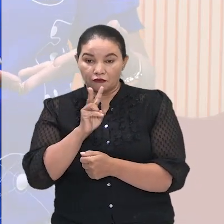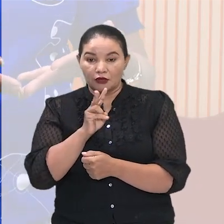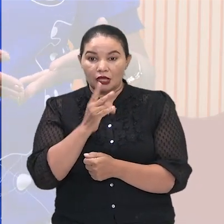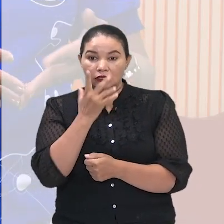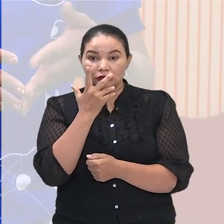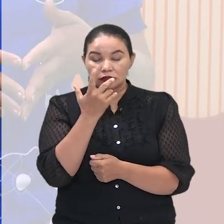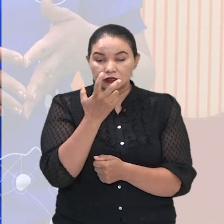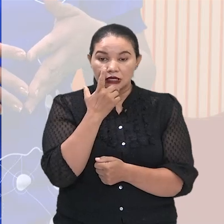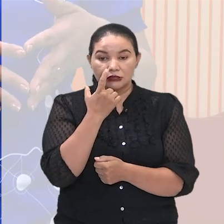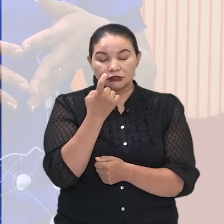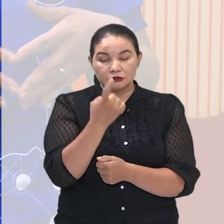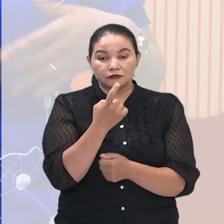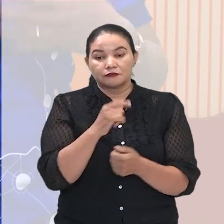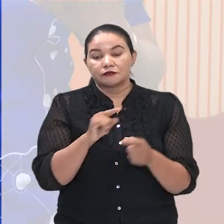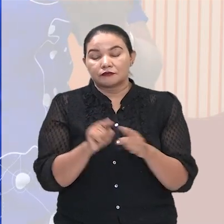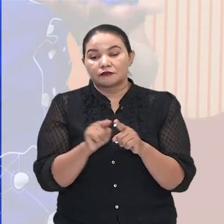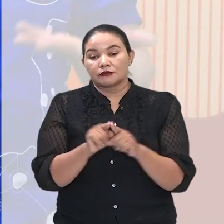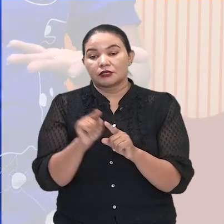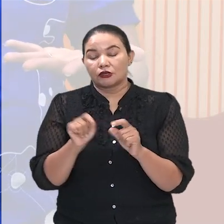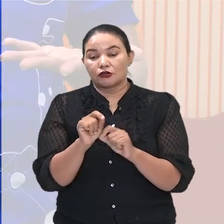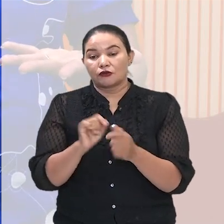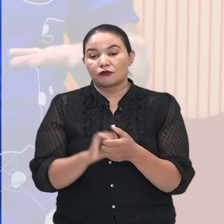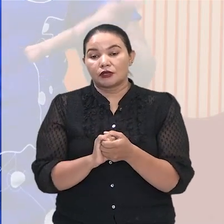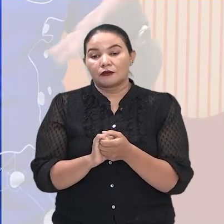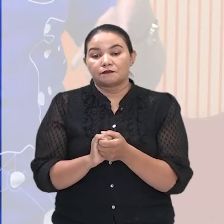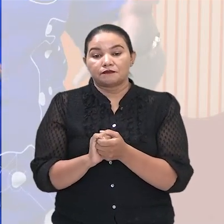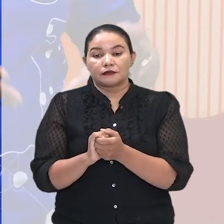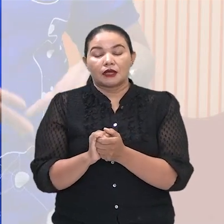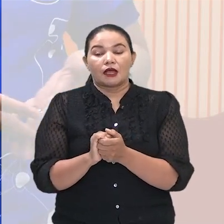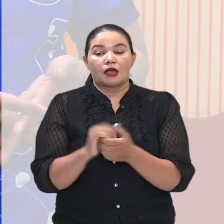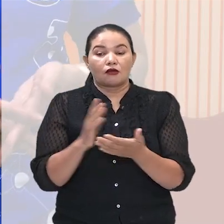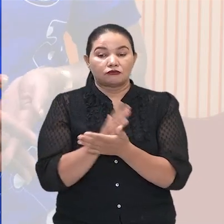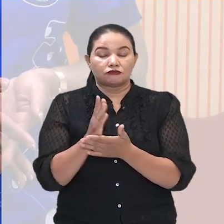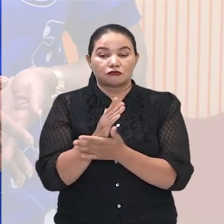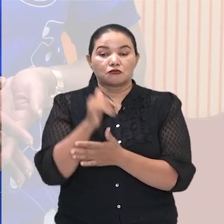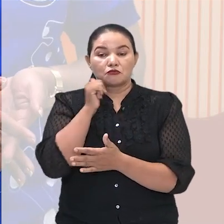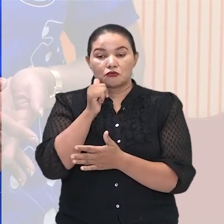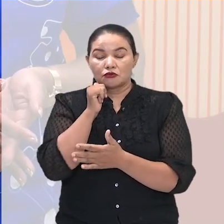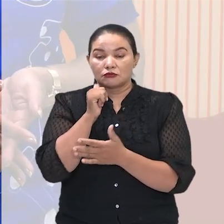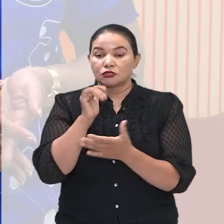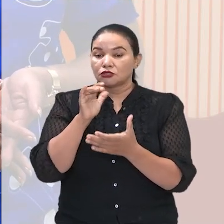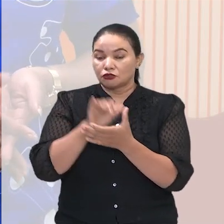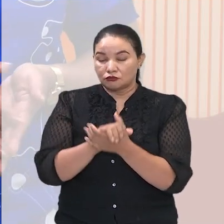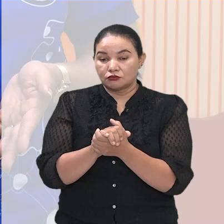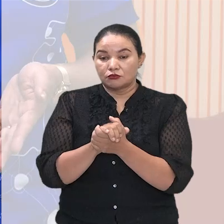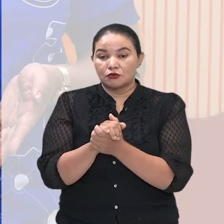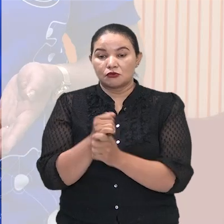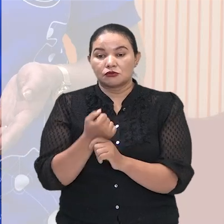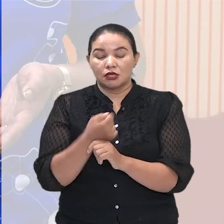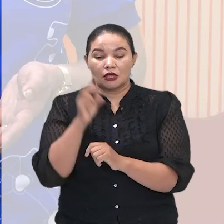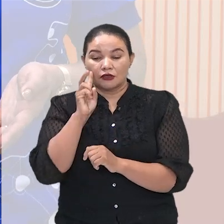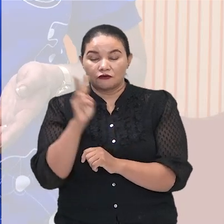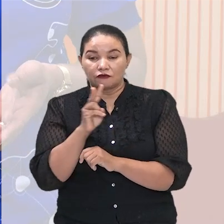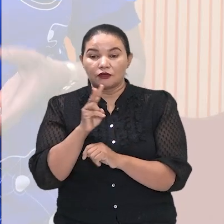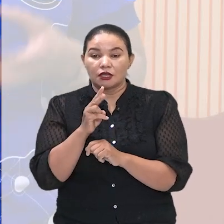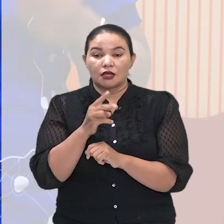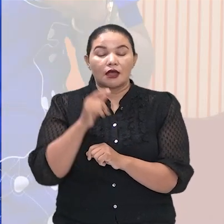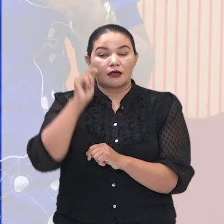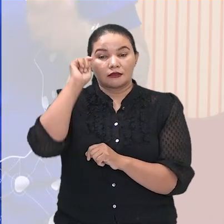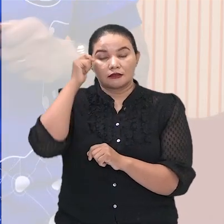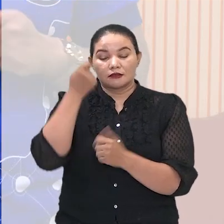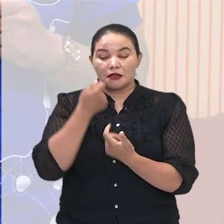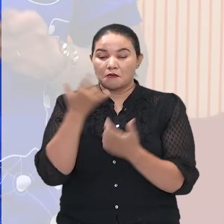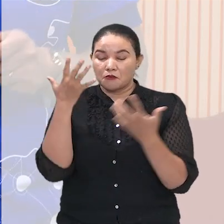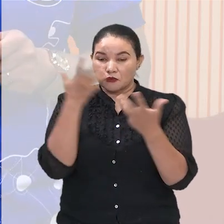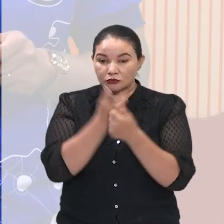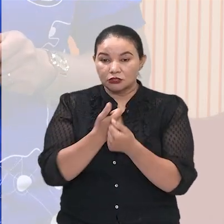não perder ali os seus esposos, acabavam aí castigando as mulheres mais bonitas com o uso dessas máscaras, que